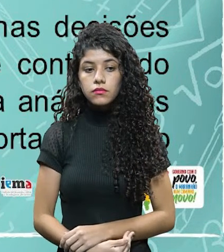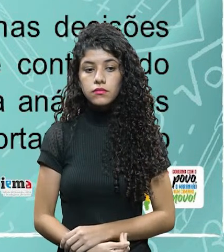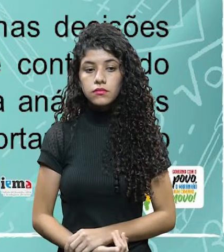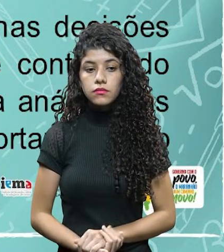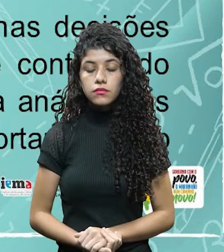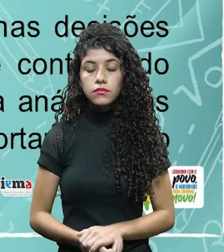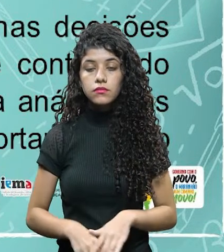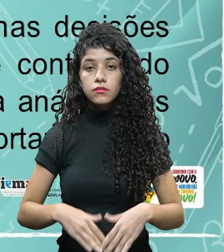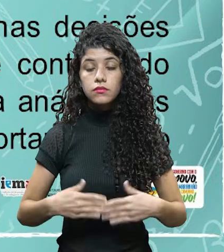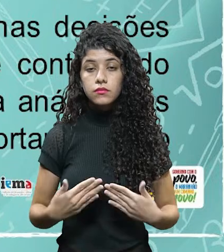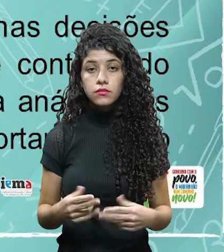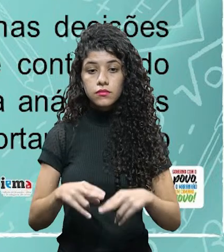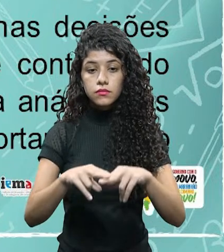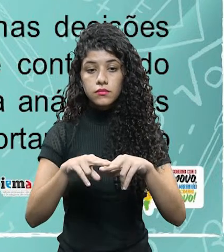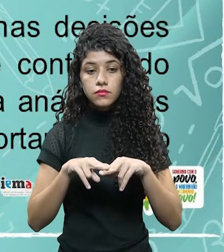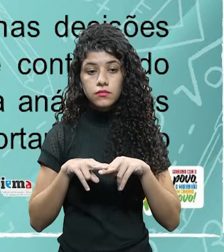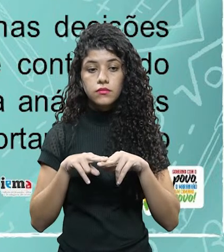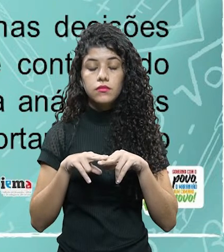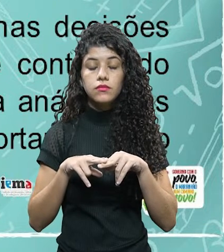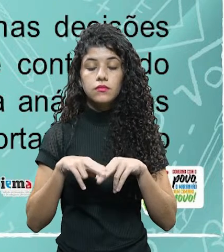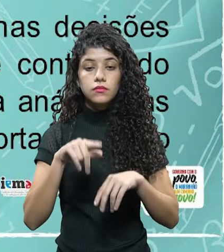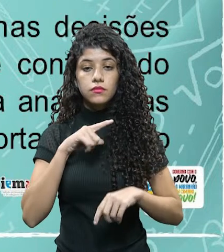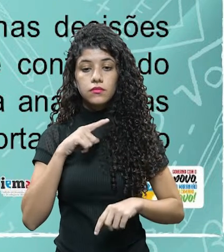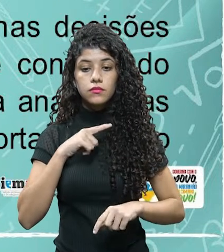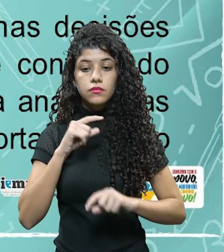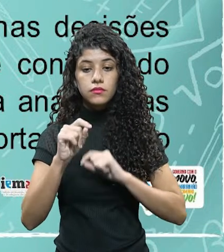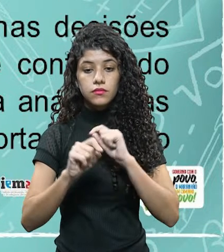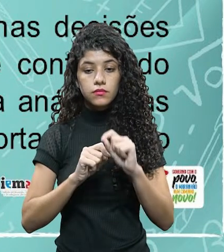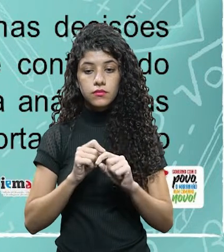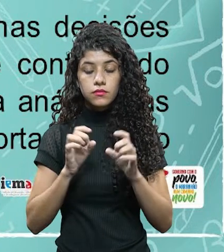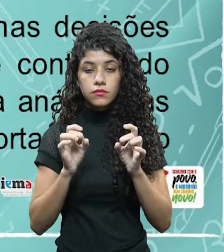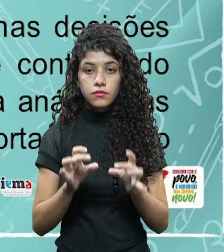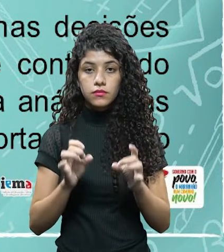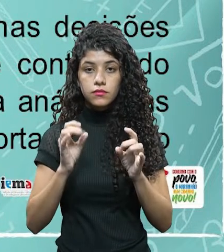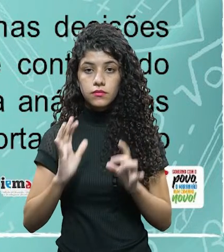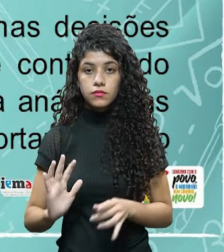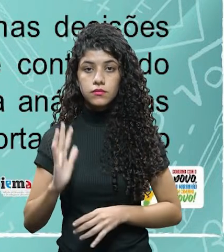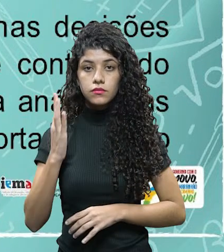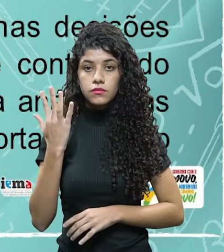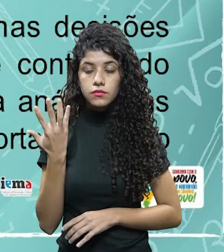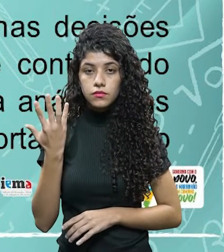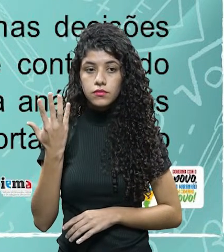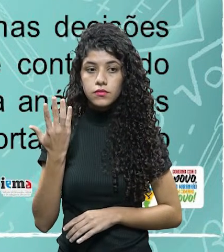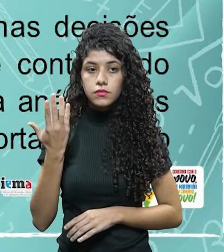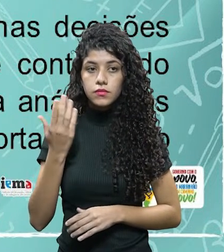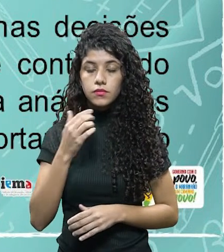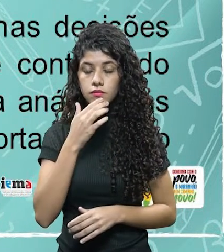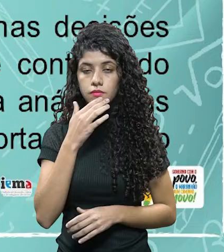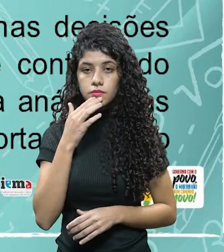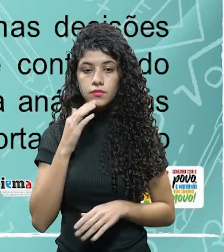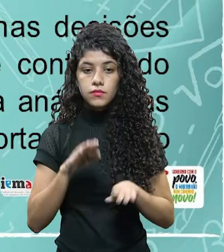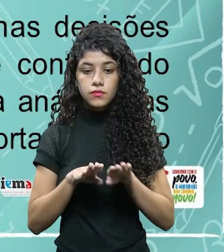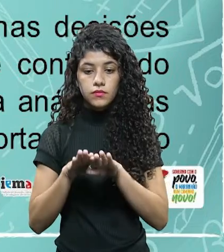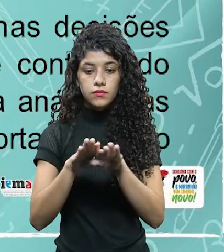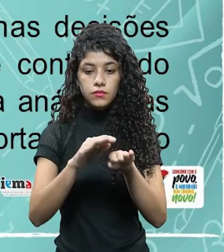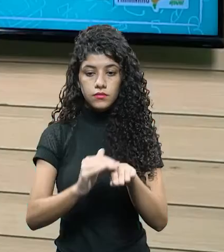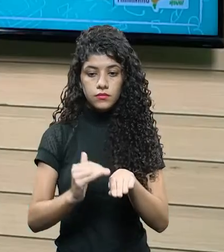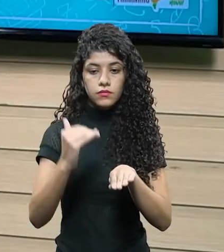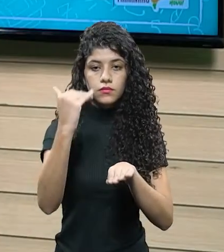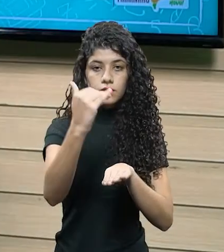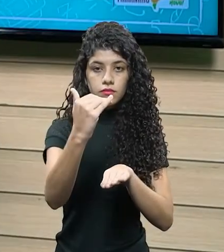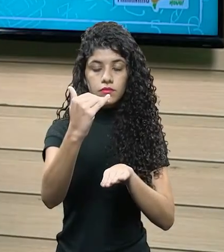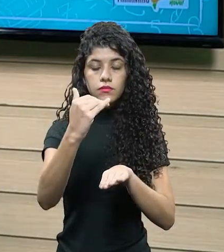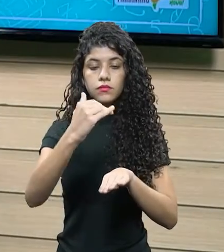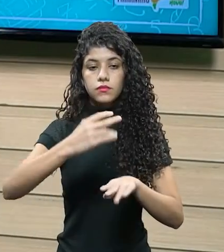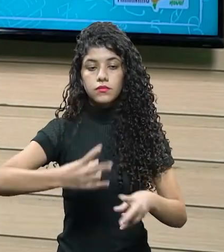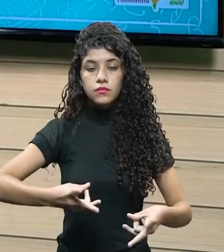receitas. Portanto, o lucro de uma empresa é obtido a partir das vendas ocorridas acima do ponto de equilíbrio.